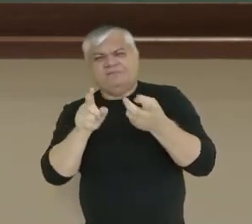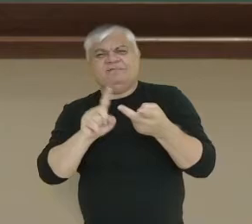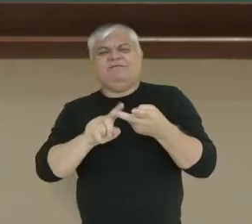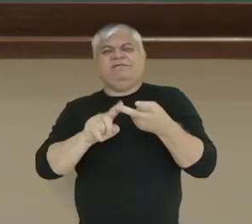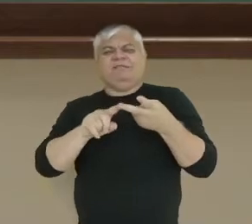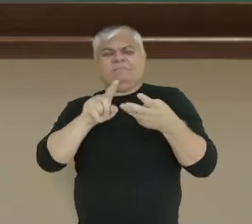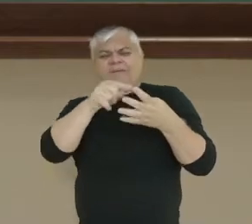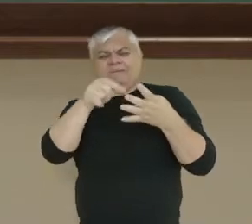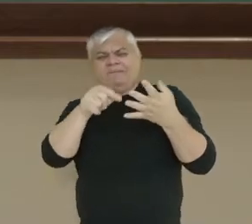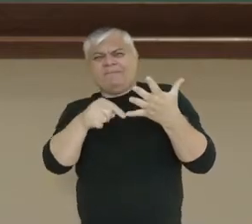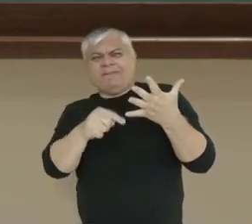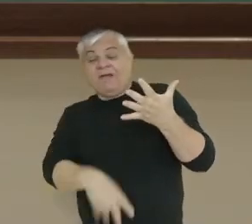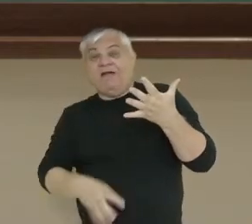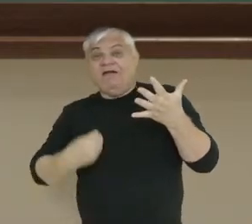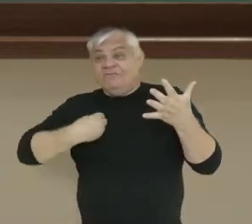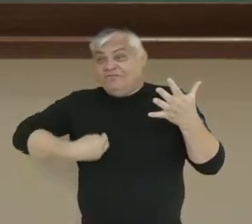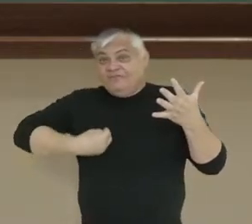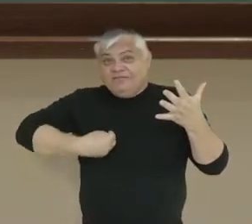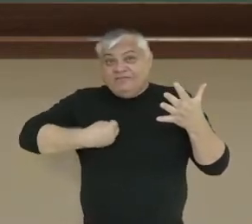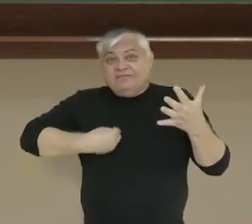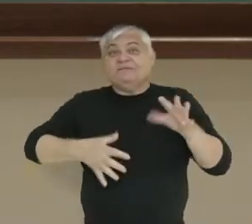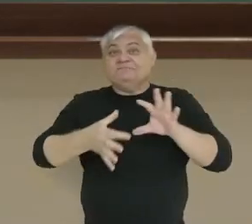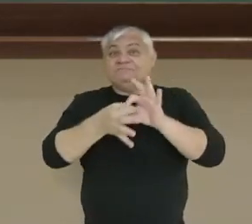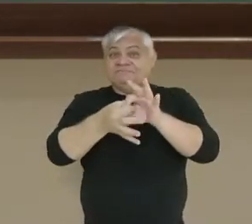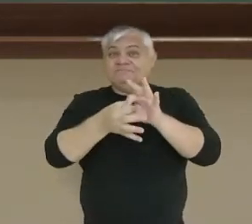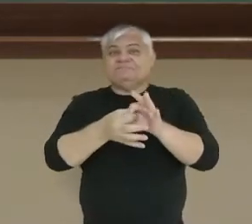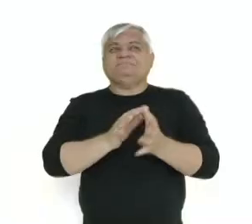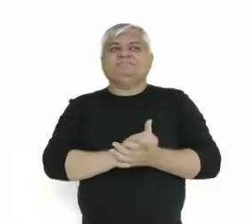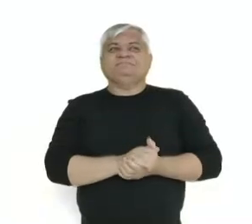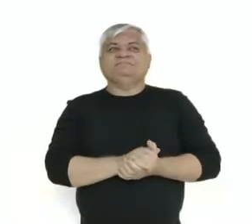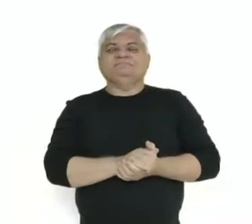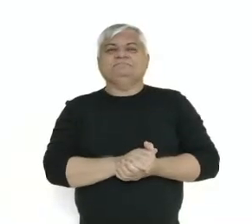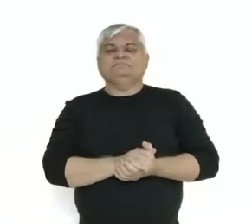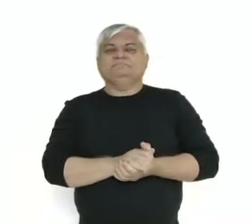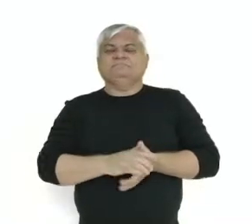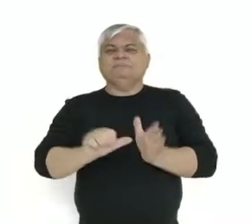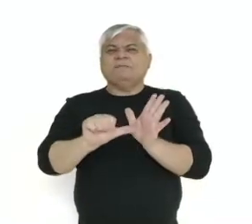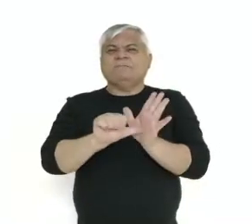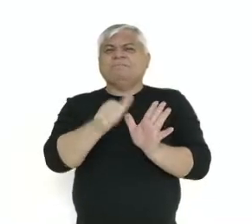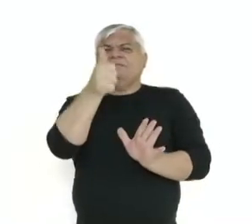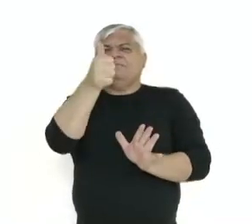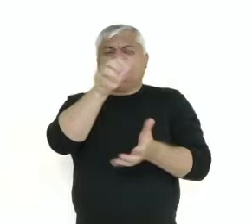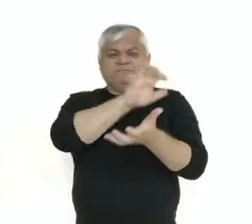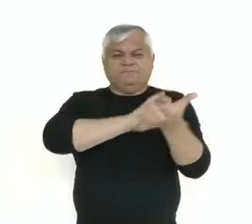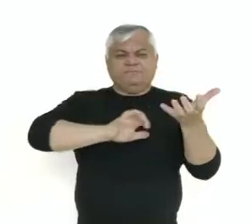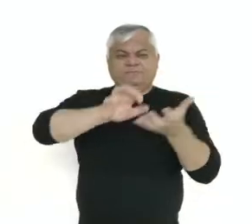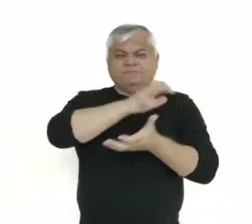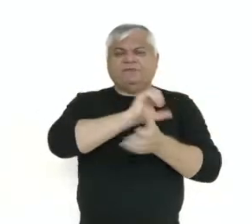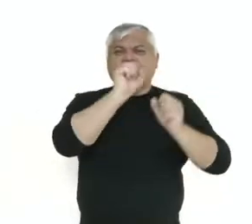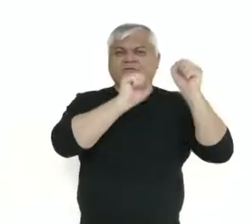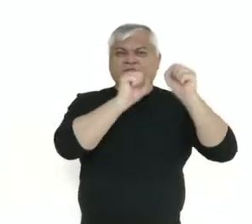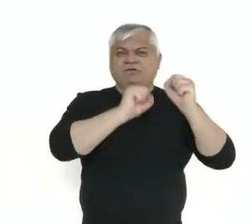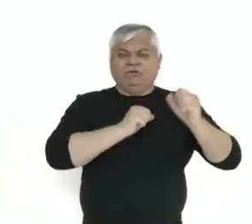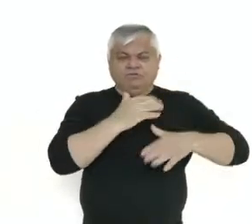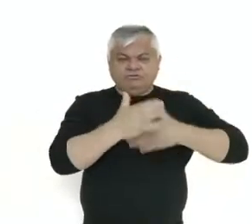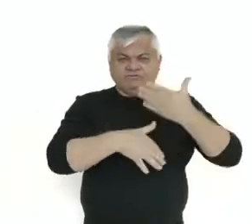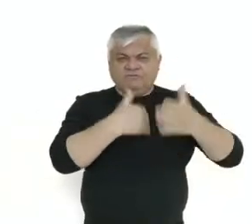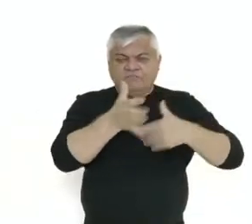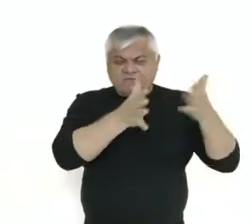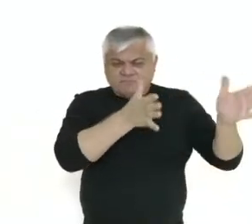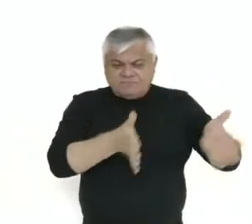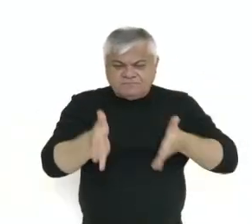nossa vida, está presente na nossa vida. Desde a primeira revolução industrial, o processo de desenvolvimento